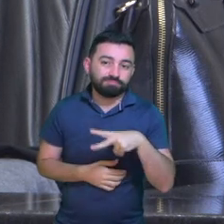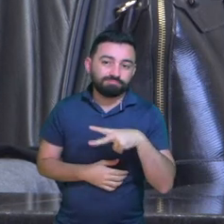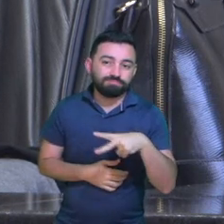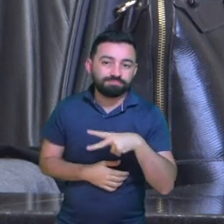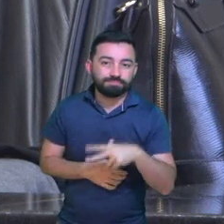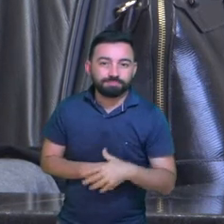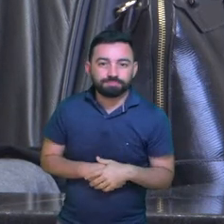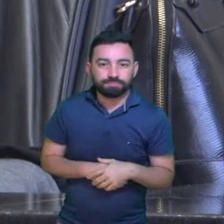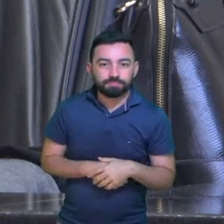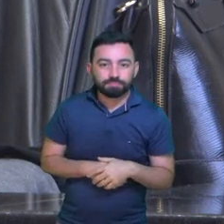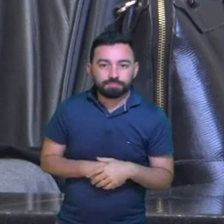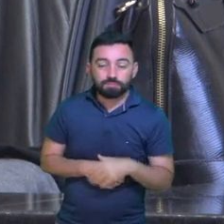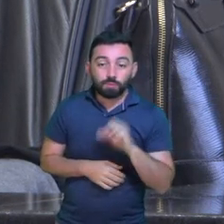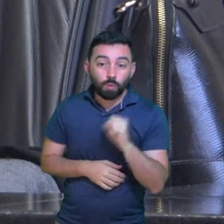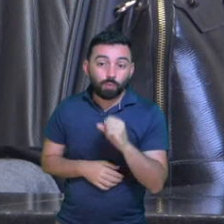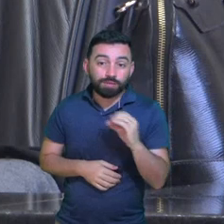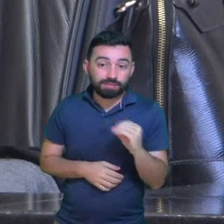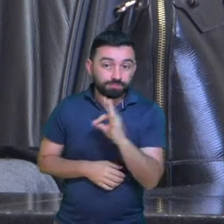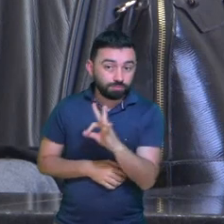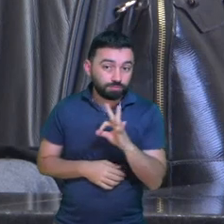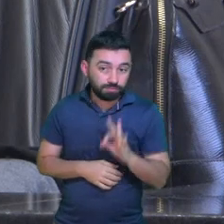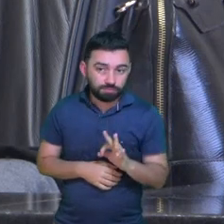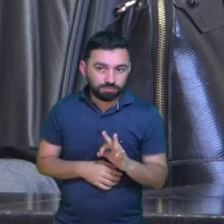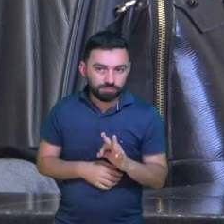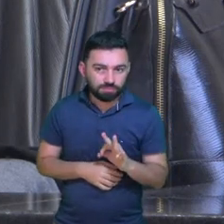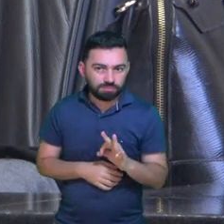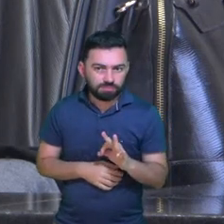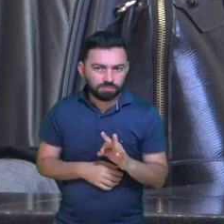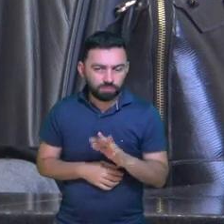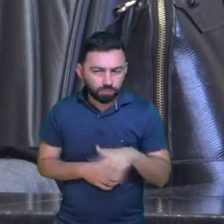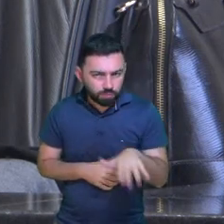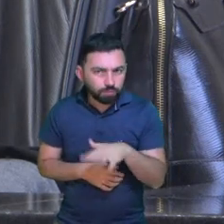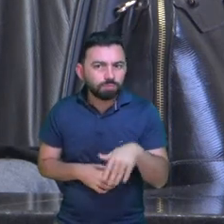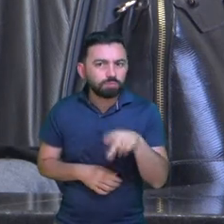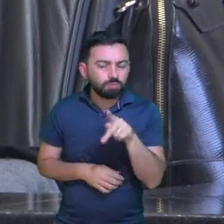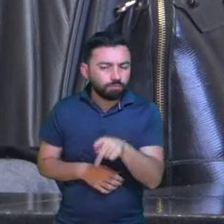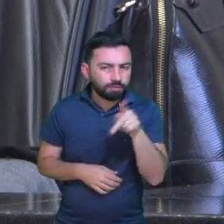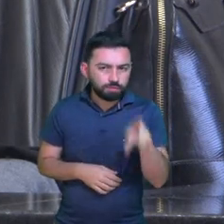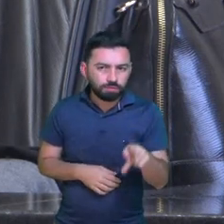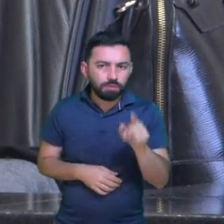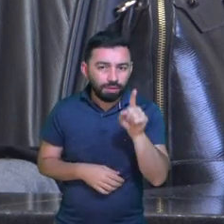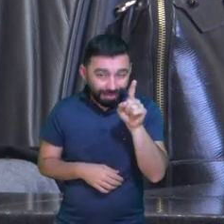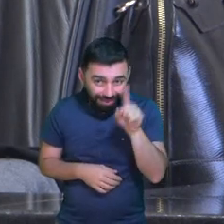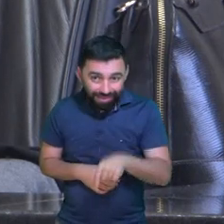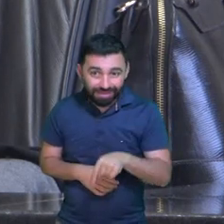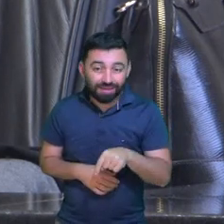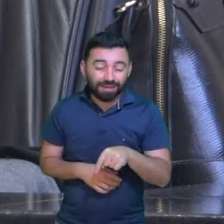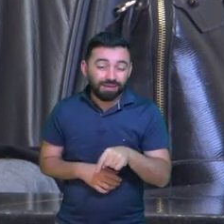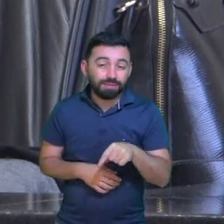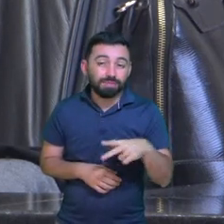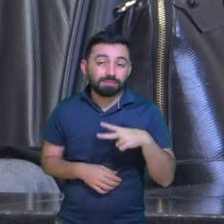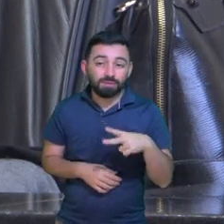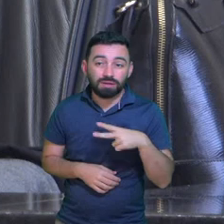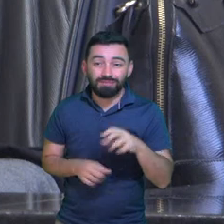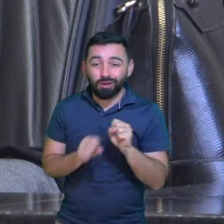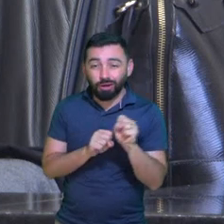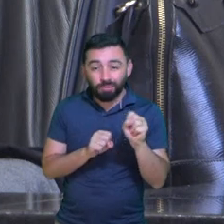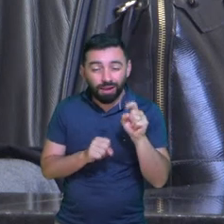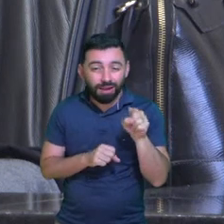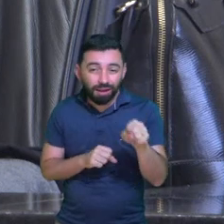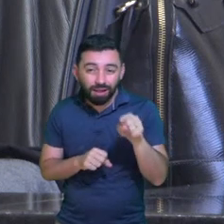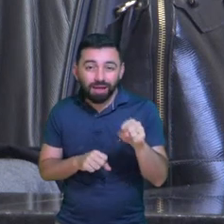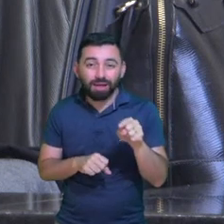particular 80% dos nossos professores estão nas instituições particulares sendo formada por